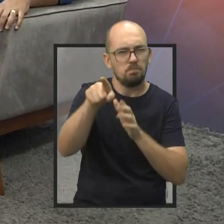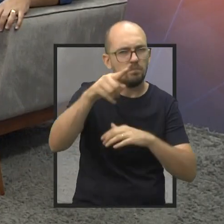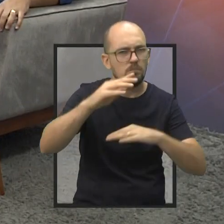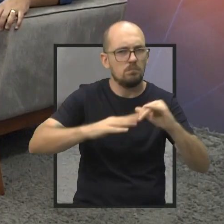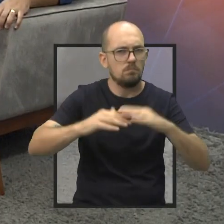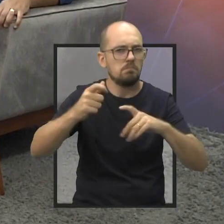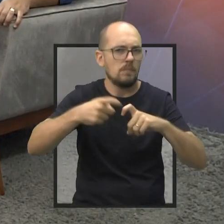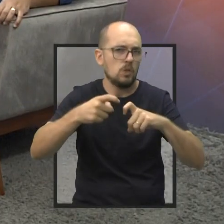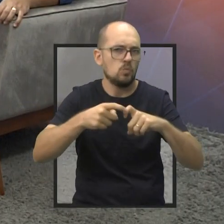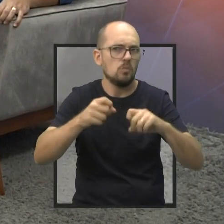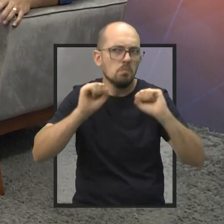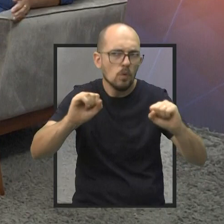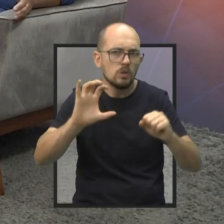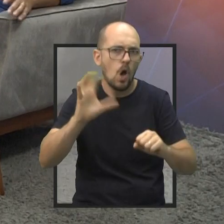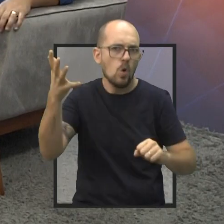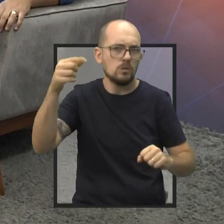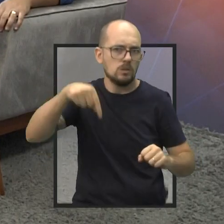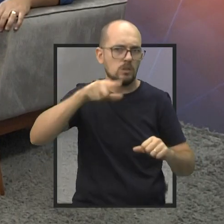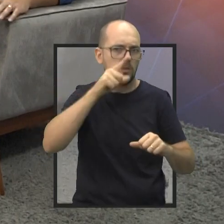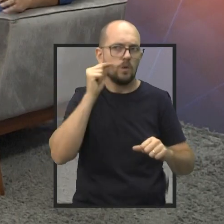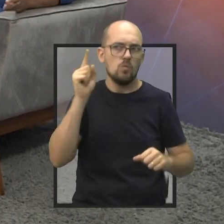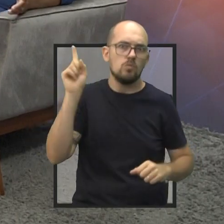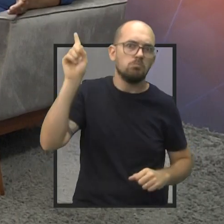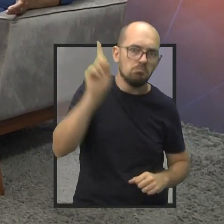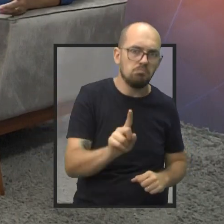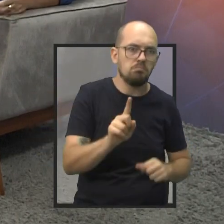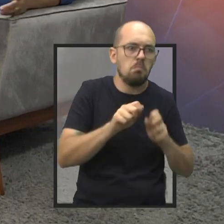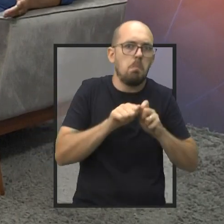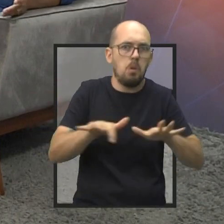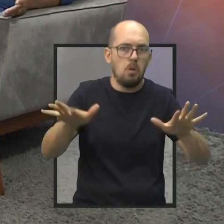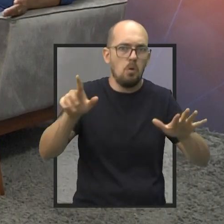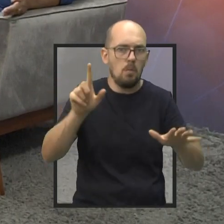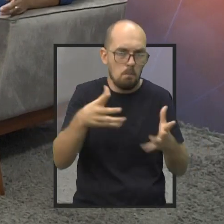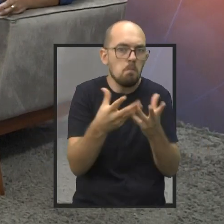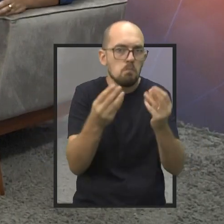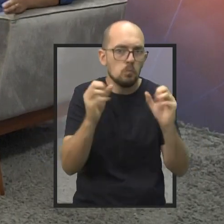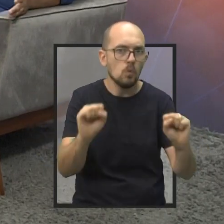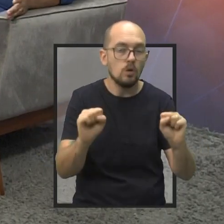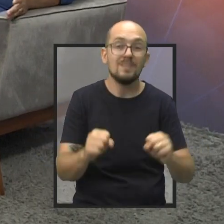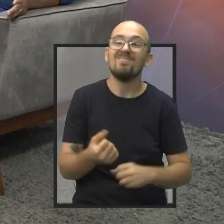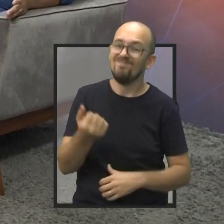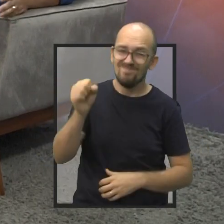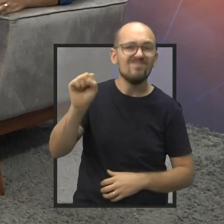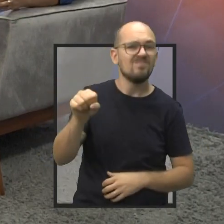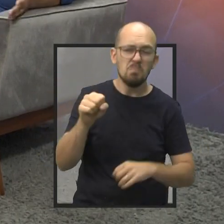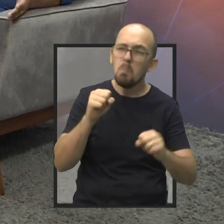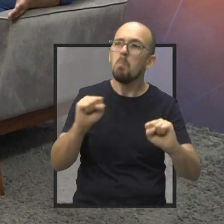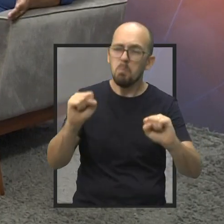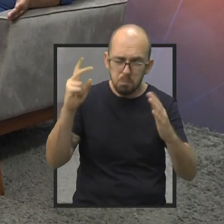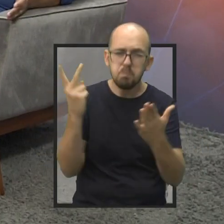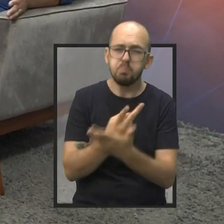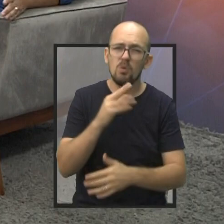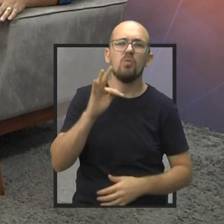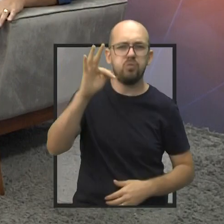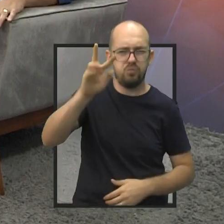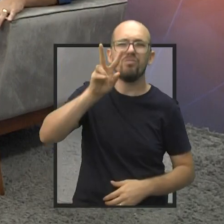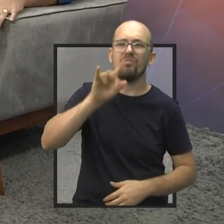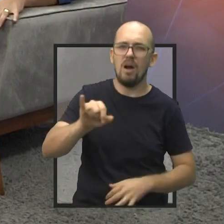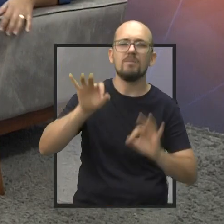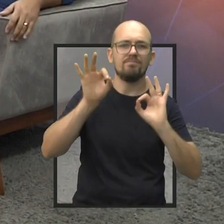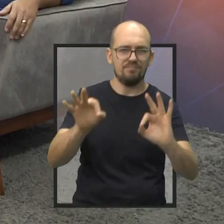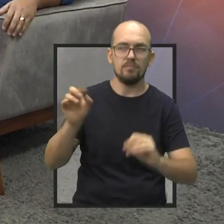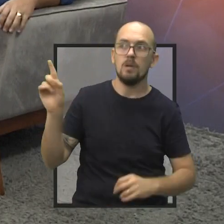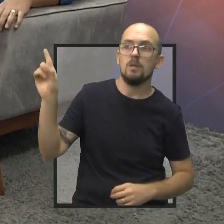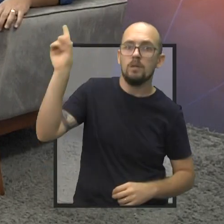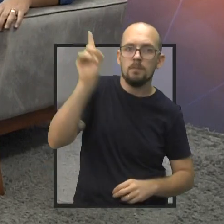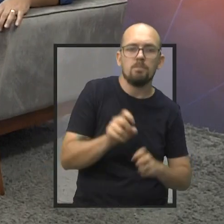uma probabilidade grande, né, doutor? Até porque é um vírus que se dissemina de uma forma... Que inevitavelmente vai acontecer, tá?